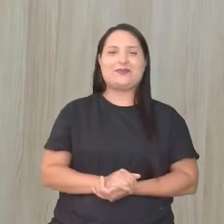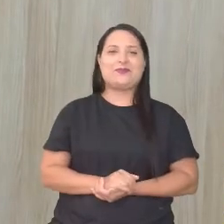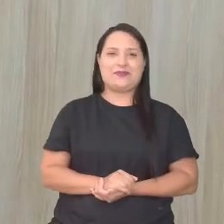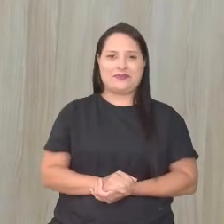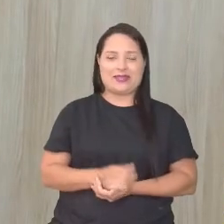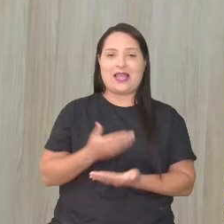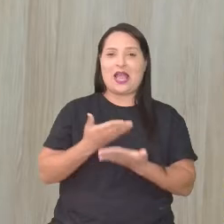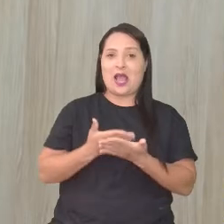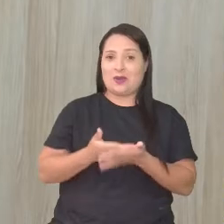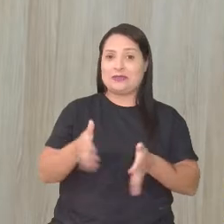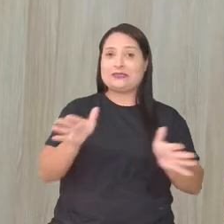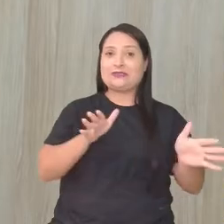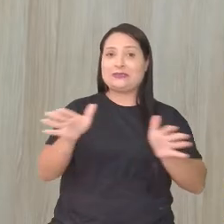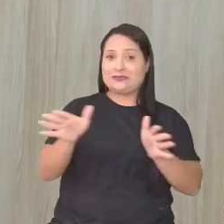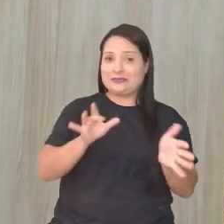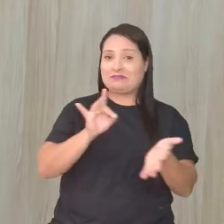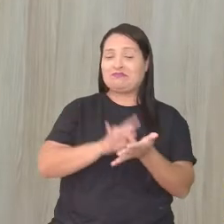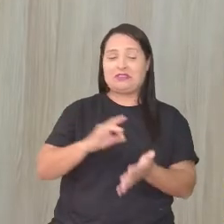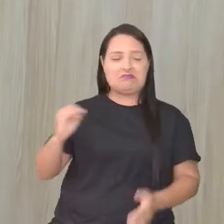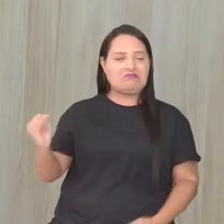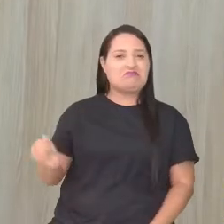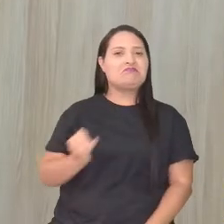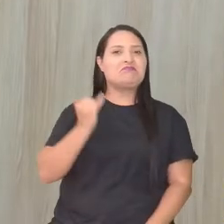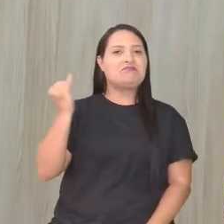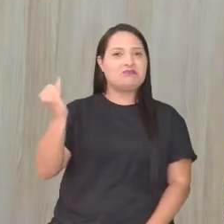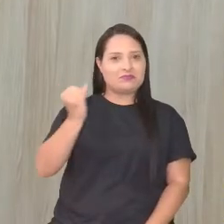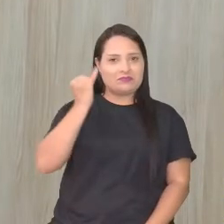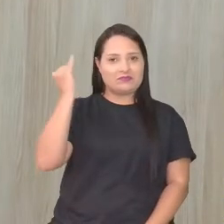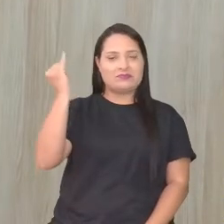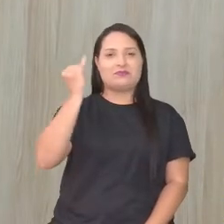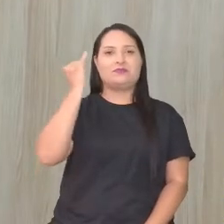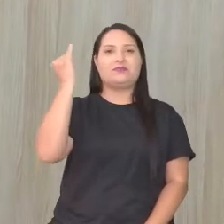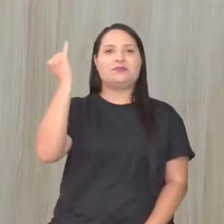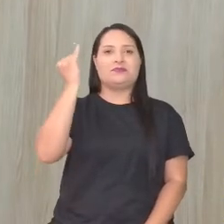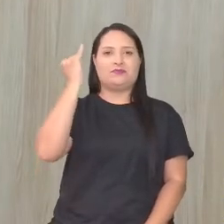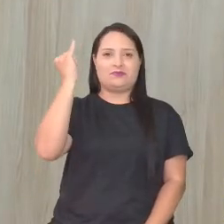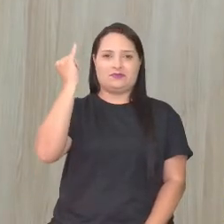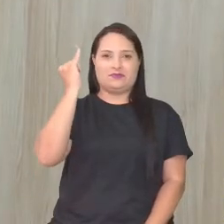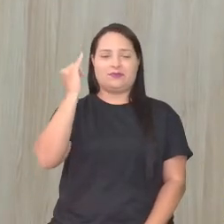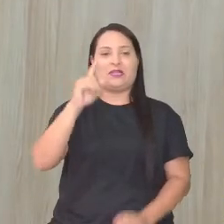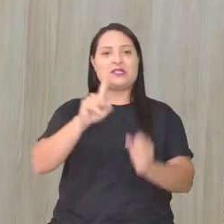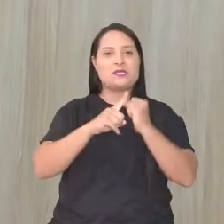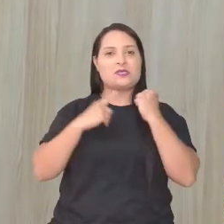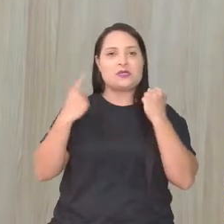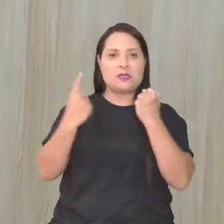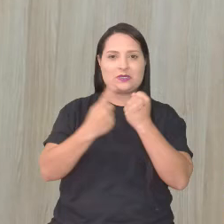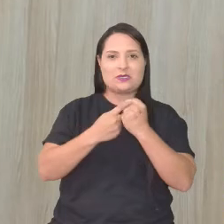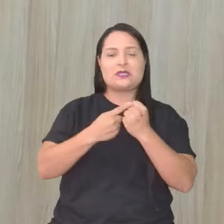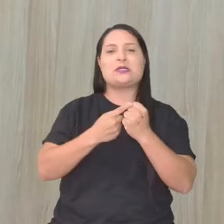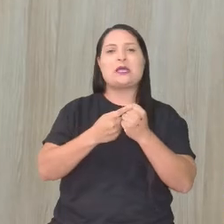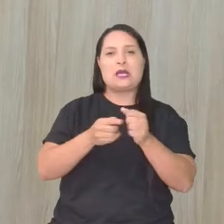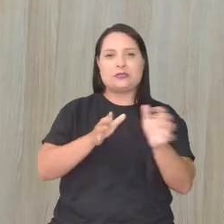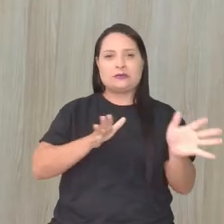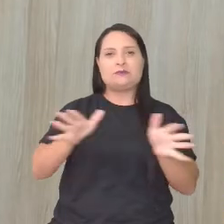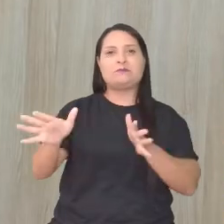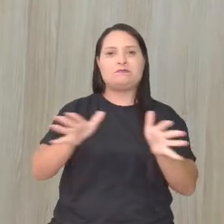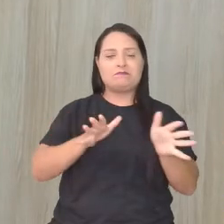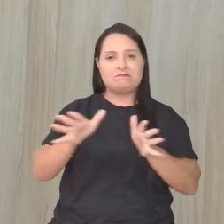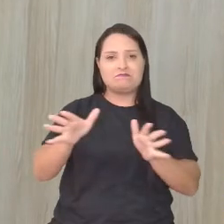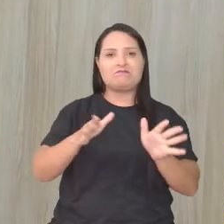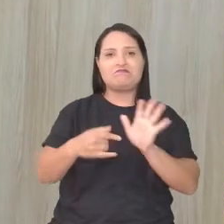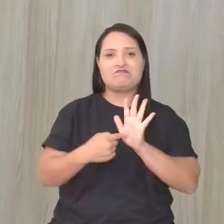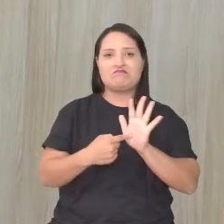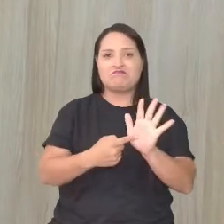aula mais acessível, que é importantíssimo, né, trazermos para a nossa sociedade a acessibilidade,